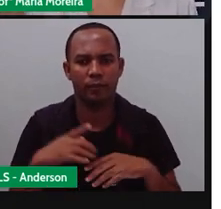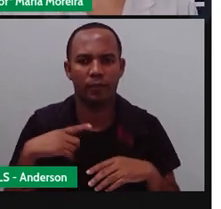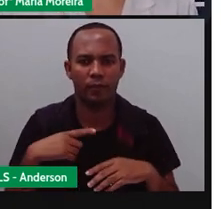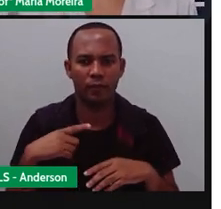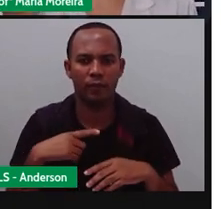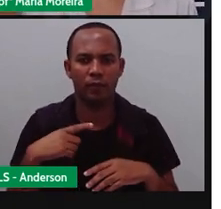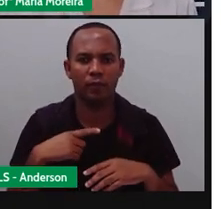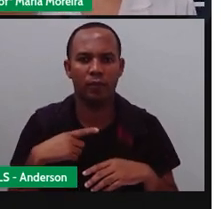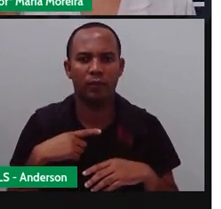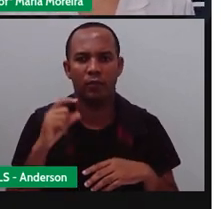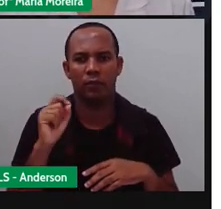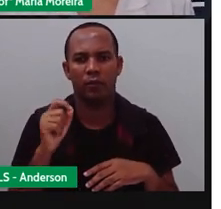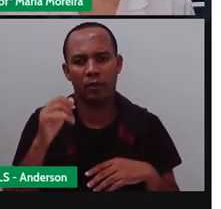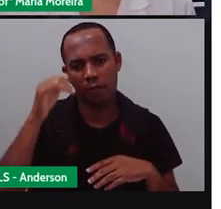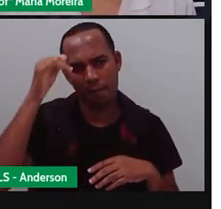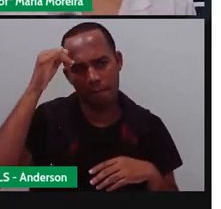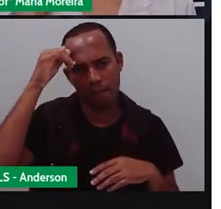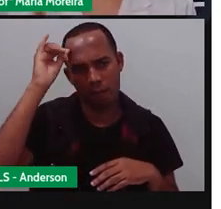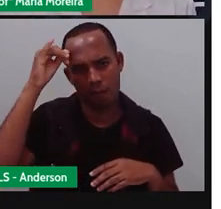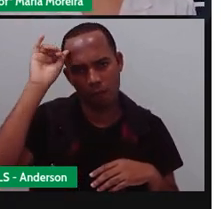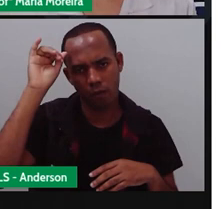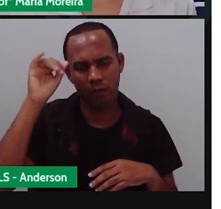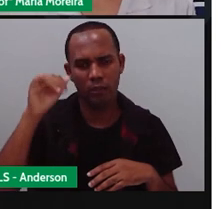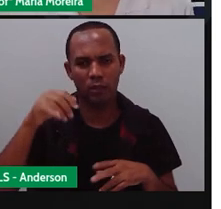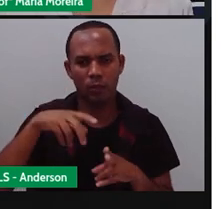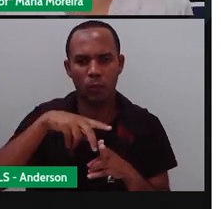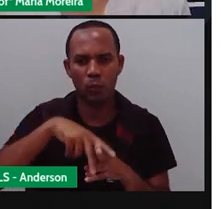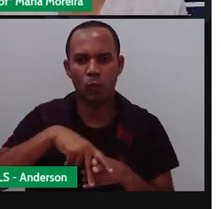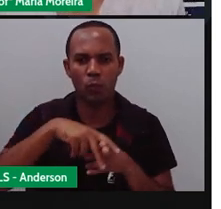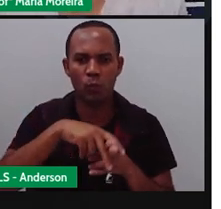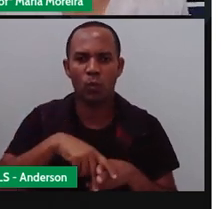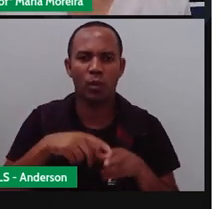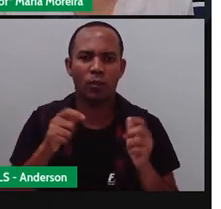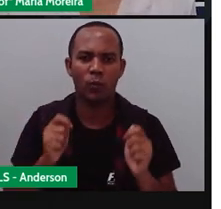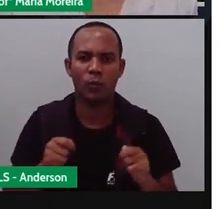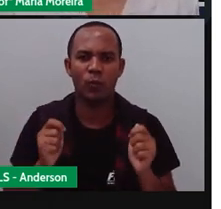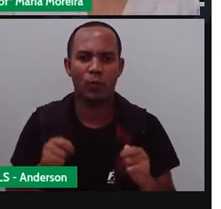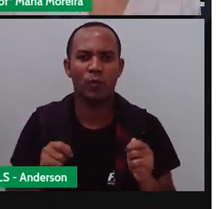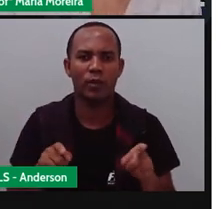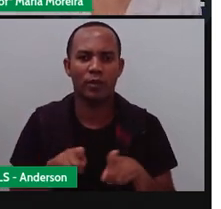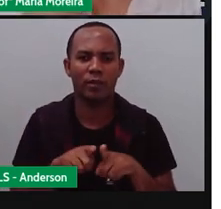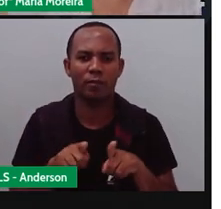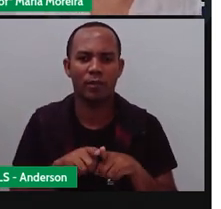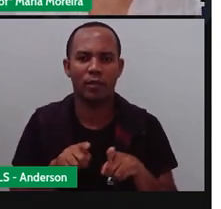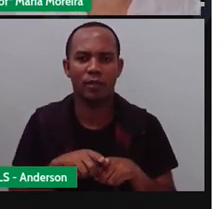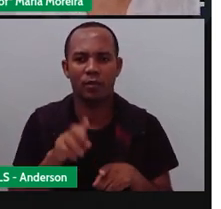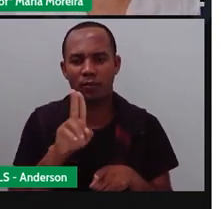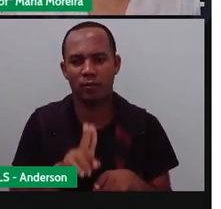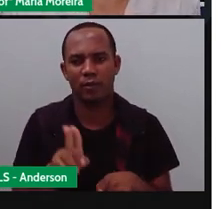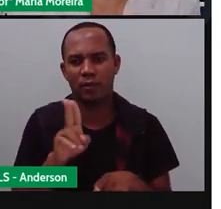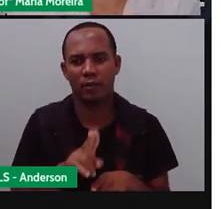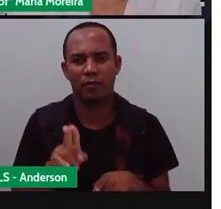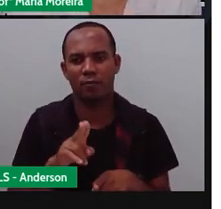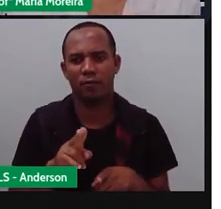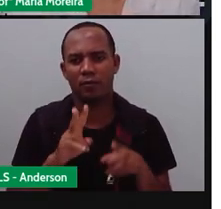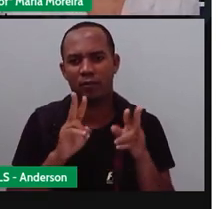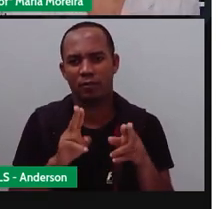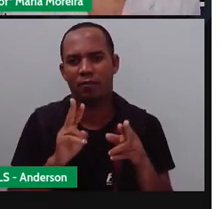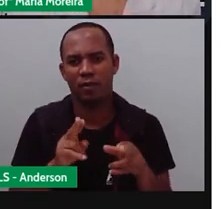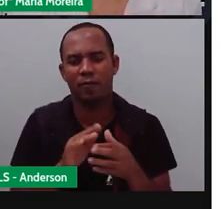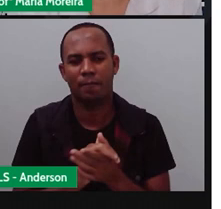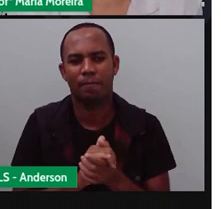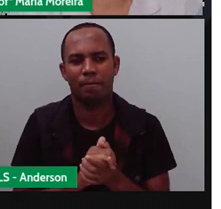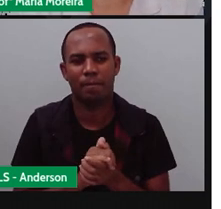ele já tem Fala aí do boi do cavalo né tem as mulas também que são utilizadas para isso e para o transporte de cargas